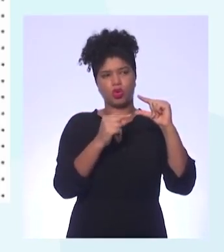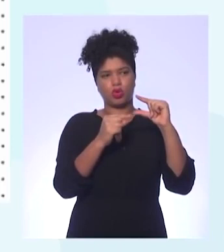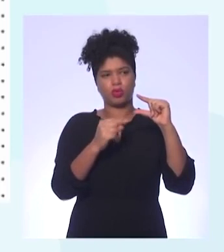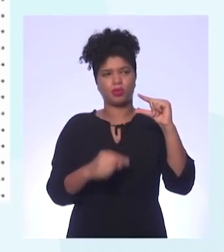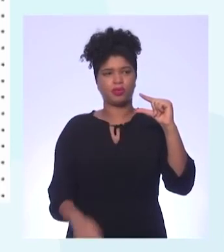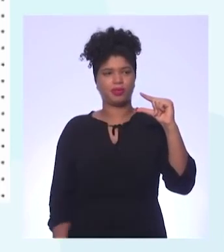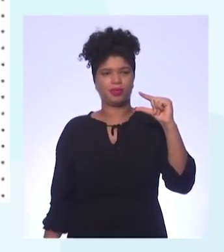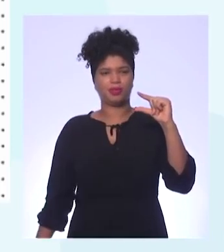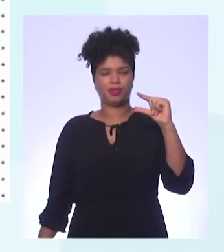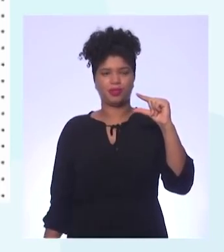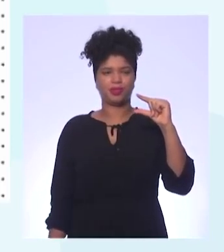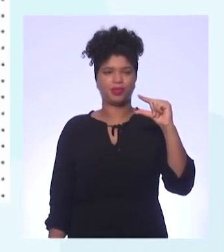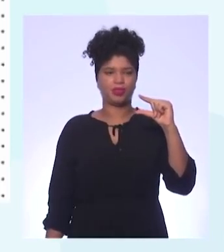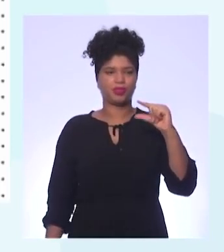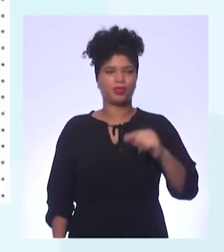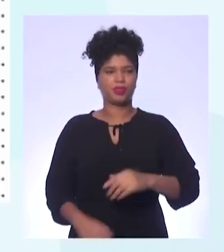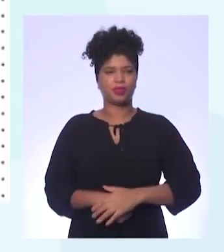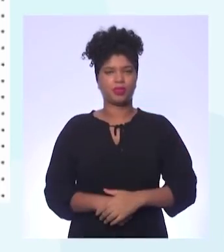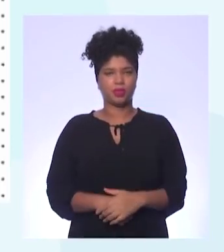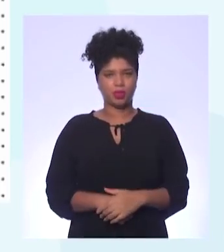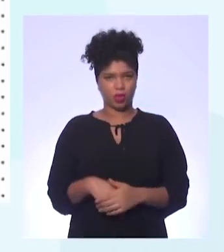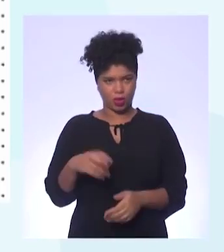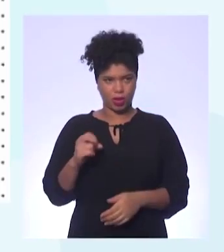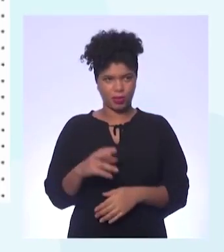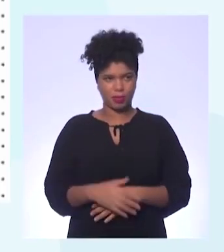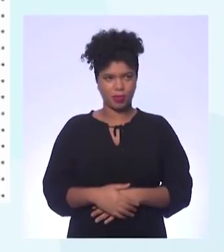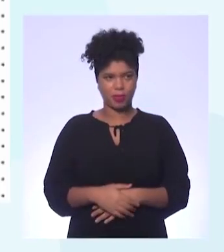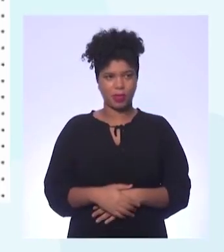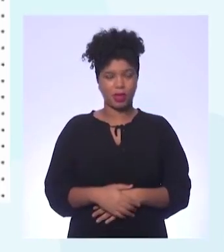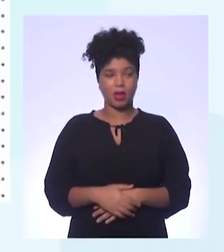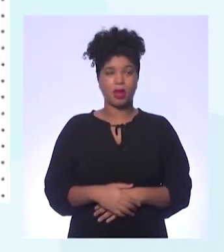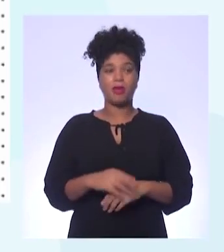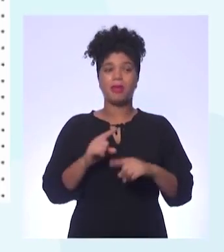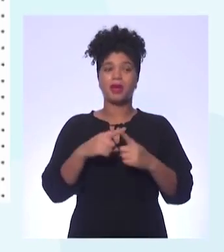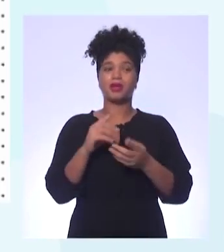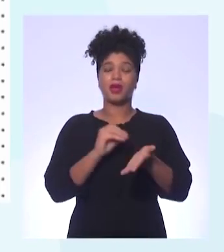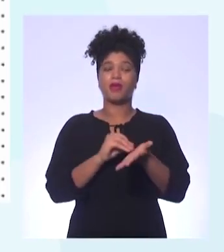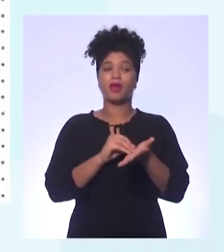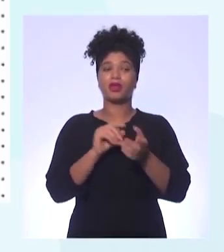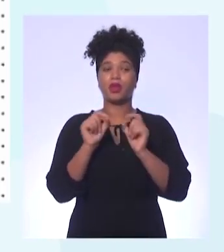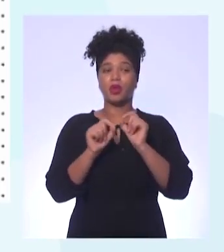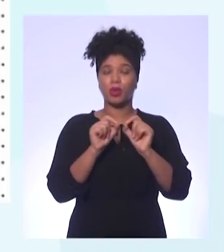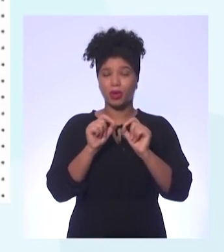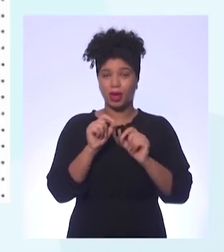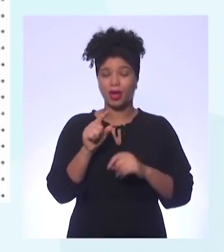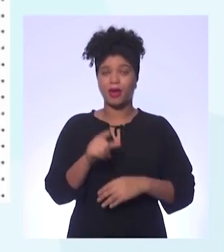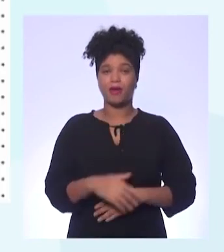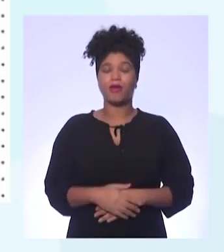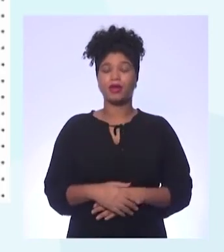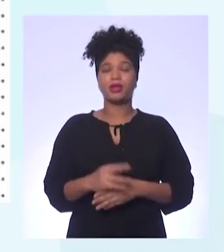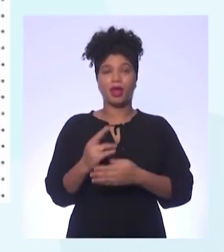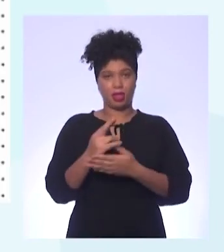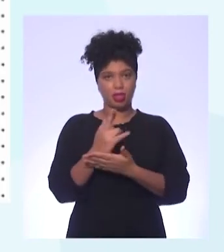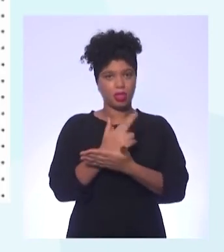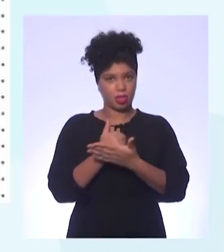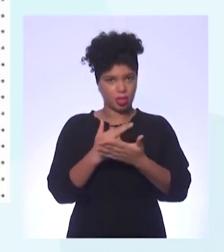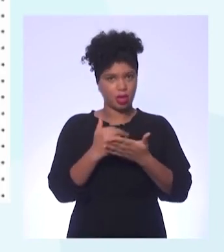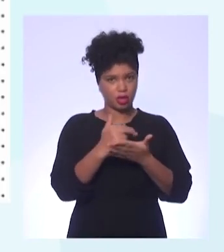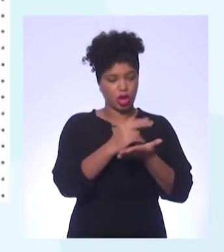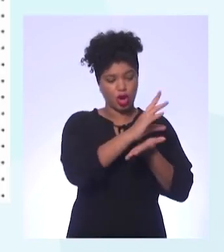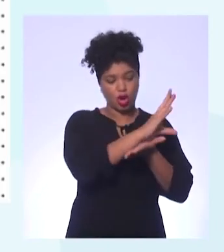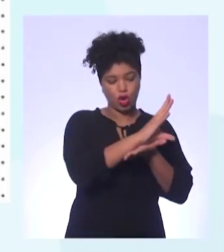1, e vem 2 e fecha a figura. Tudo bem? O que ele quer que você faça com essa figura? Ele quer que você desenhe essa figura na